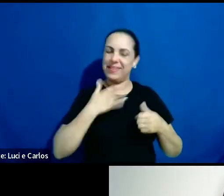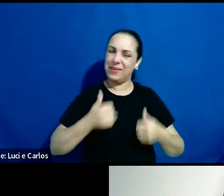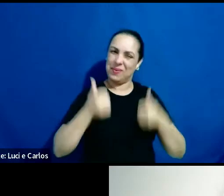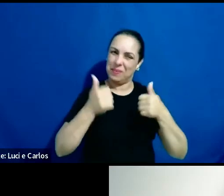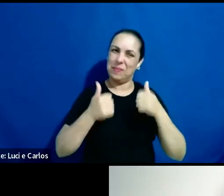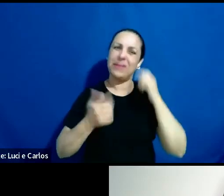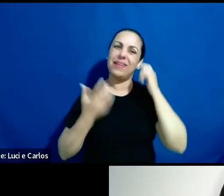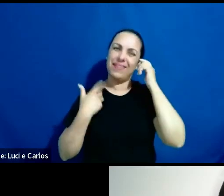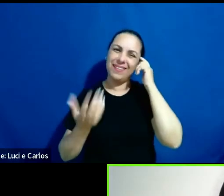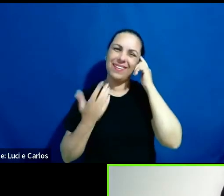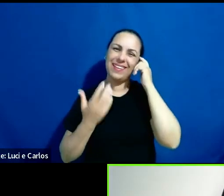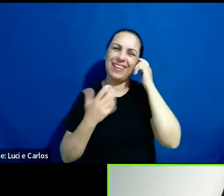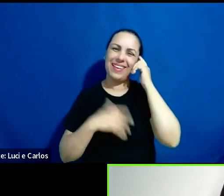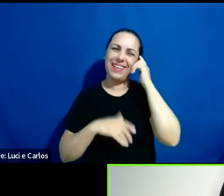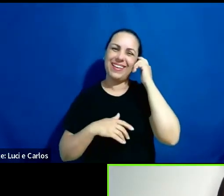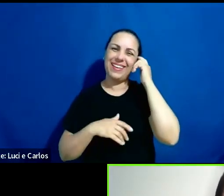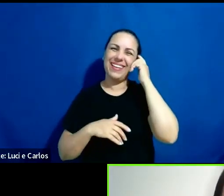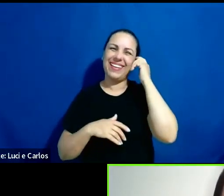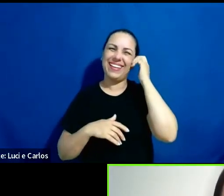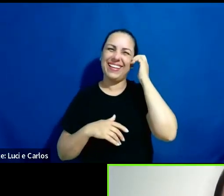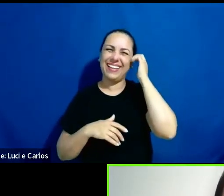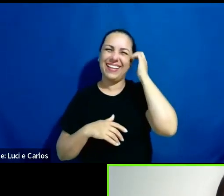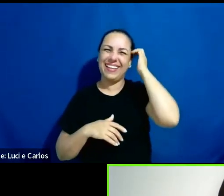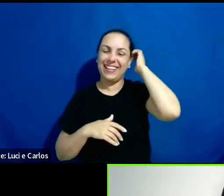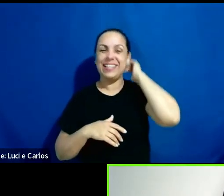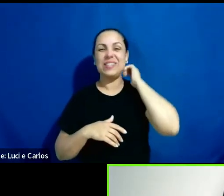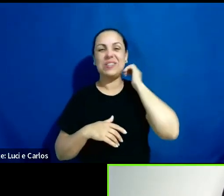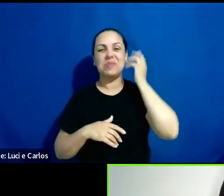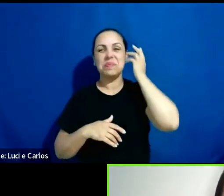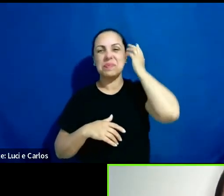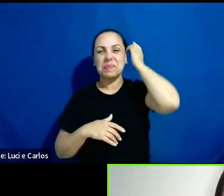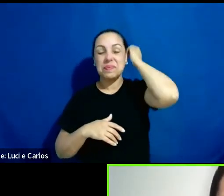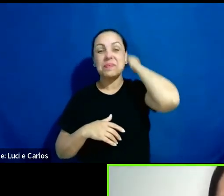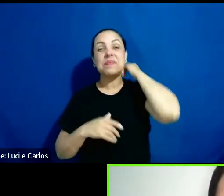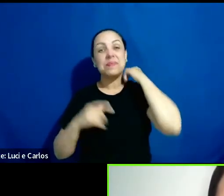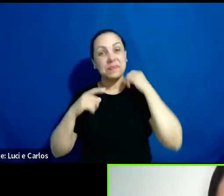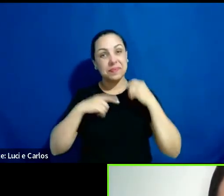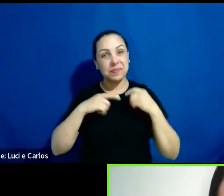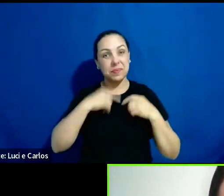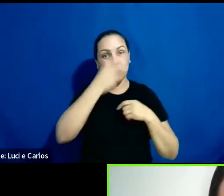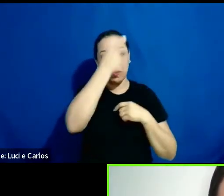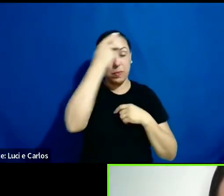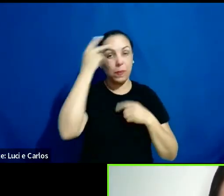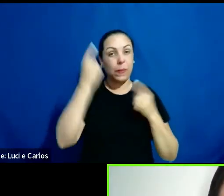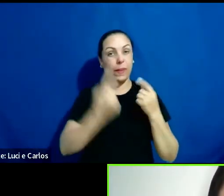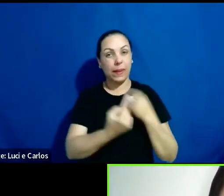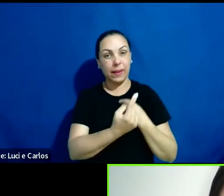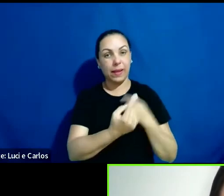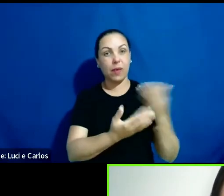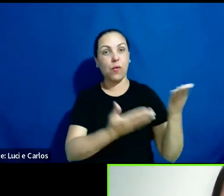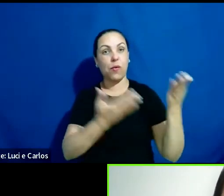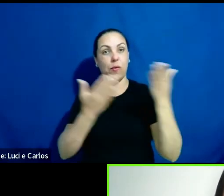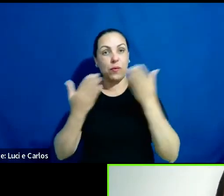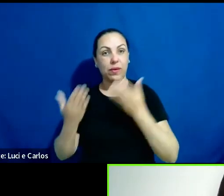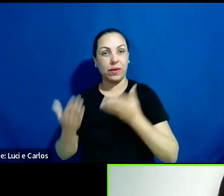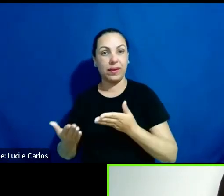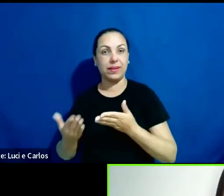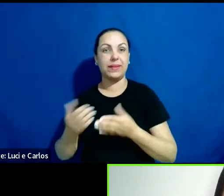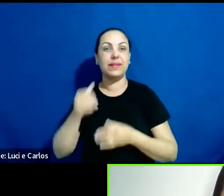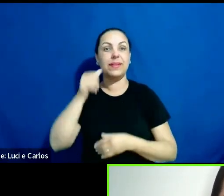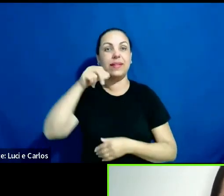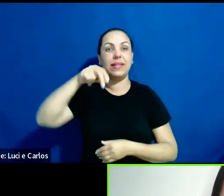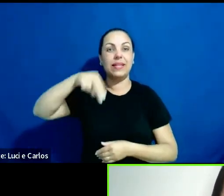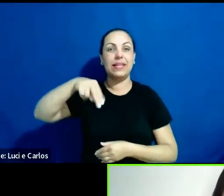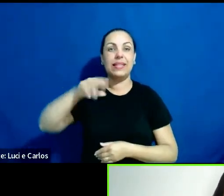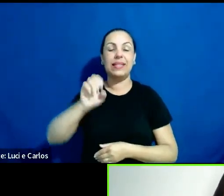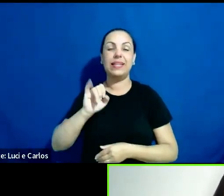lutando. Doutor Kleuber, é só cuidar. A gente tem uma pessoa aqui na sala, que é a Neiva, e a Neiva é